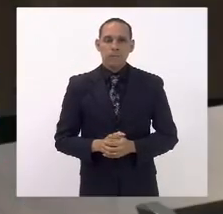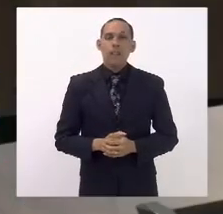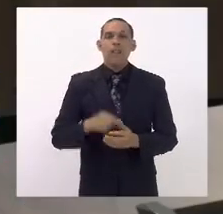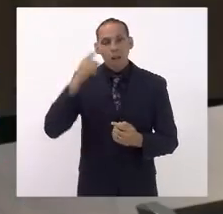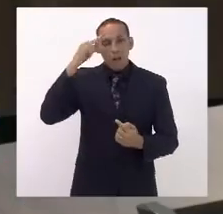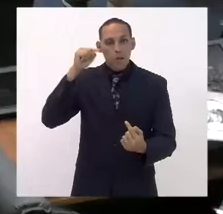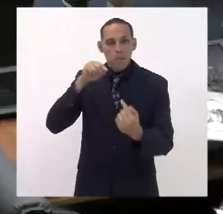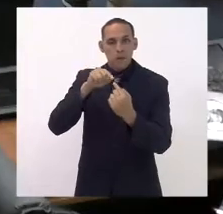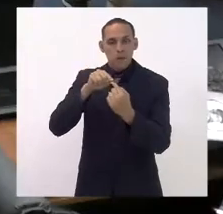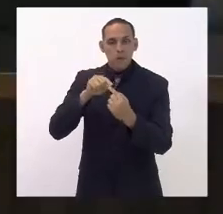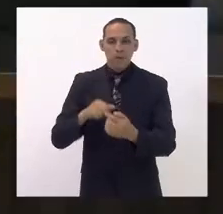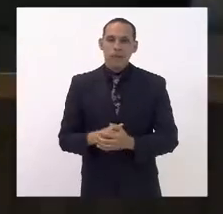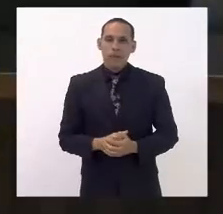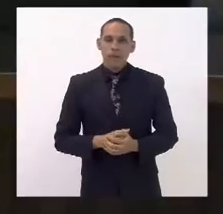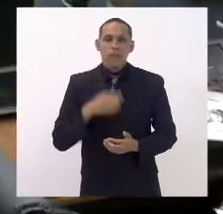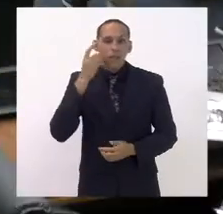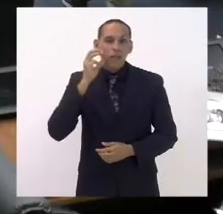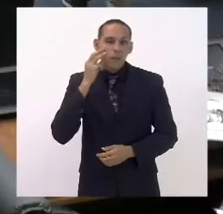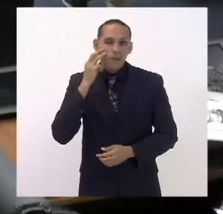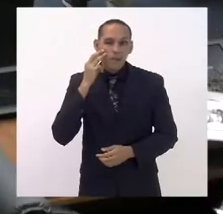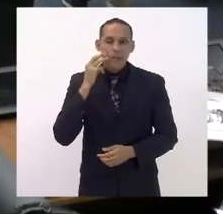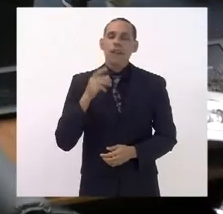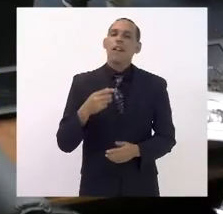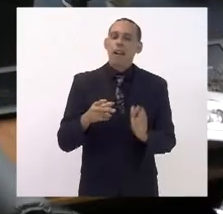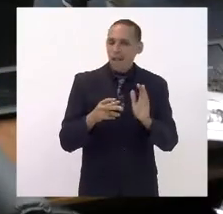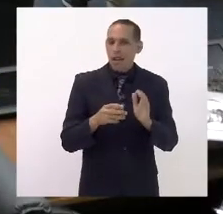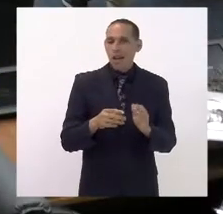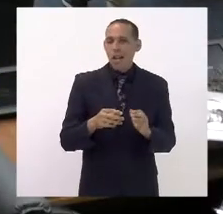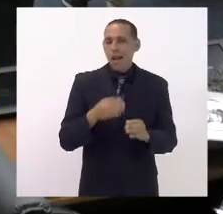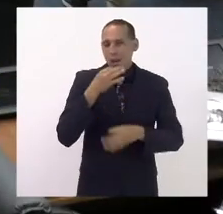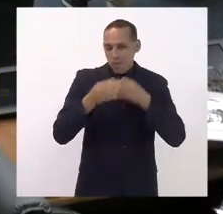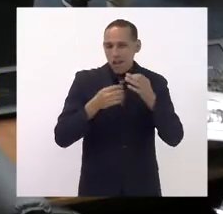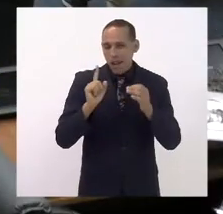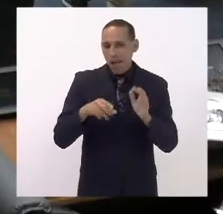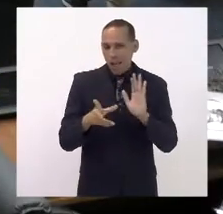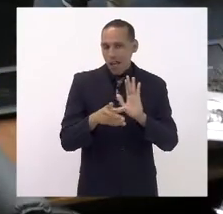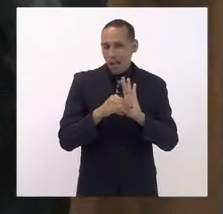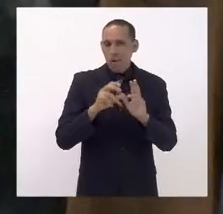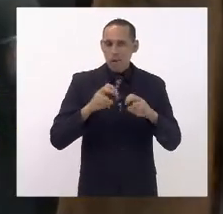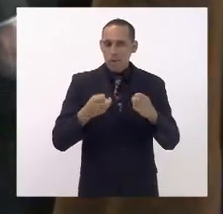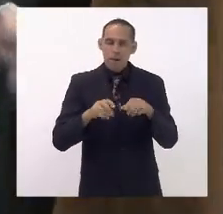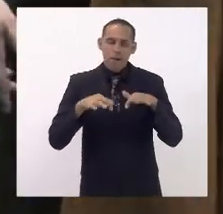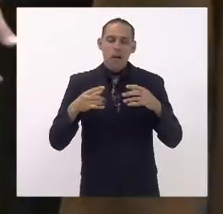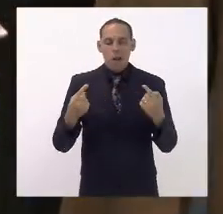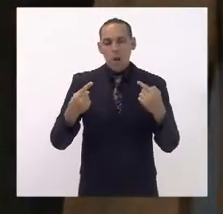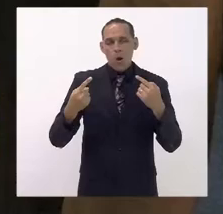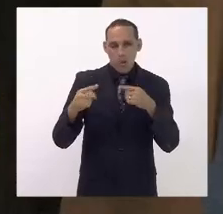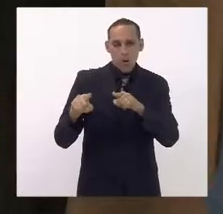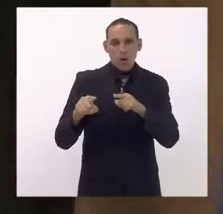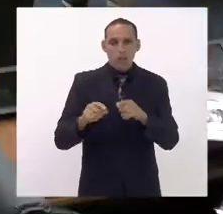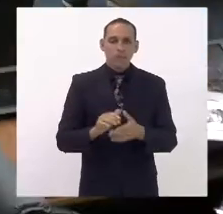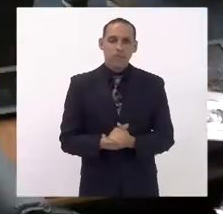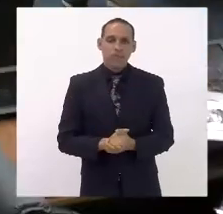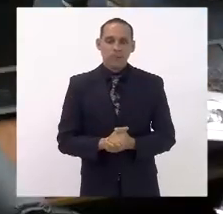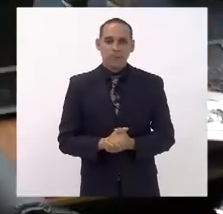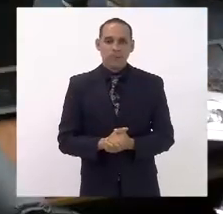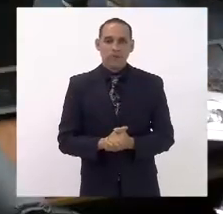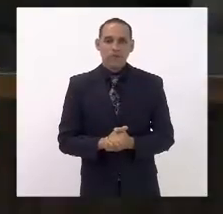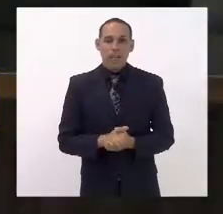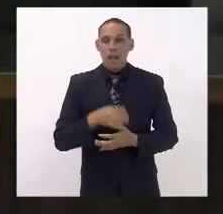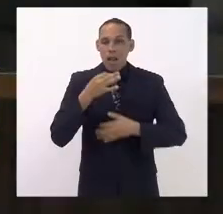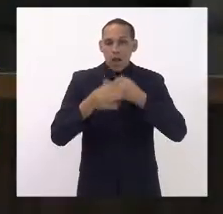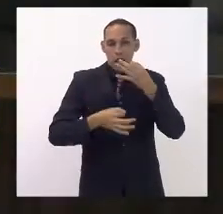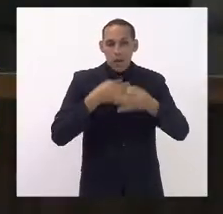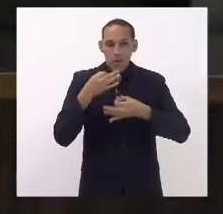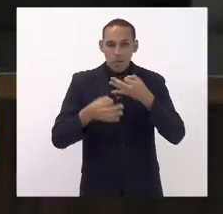Favorável. Deputado Valdec. É que eu pareci as emendas de plenário, não é isso? Então, o parecer é contrário às emendas. Os